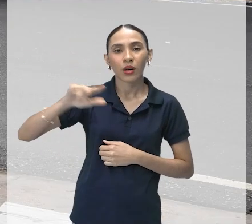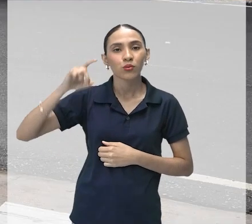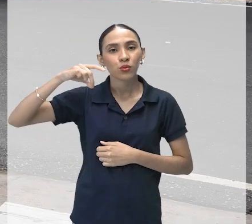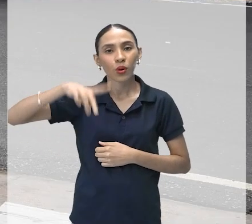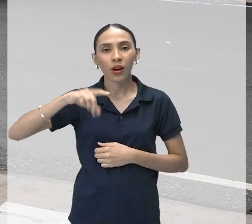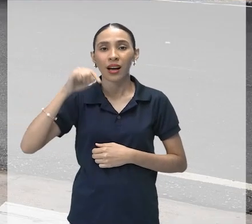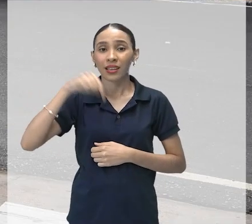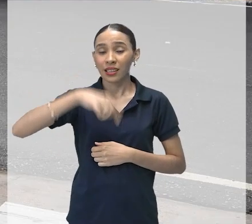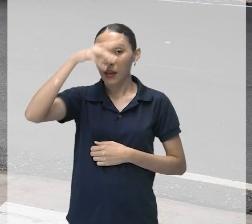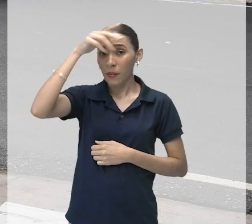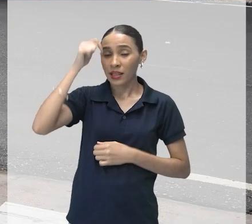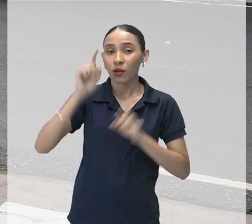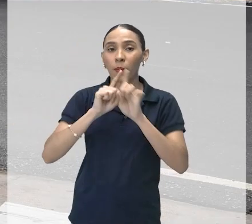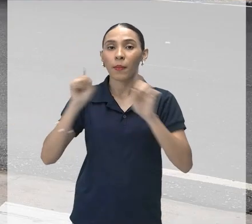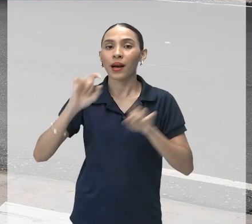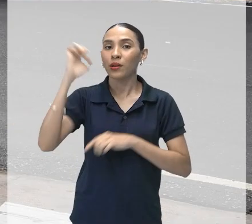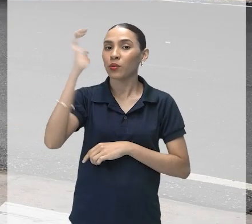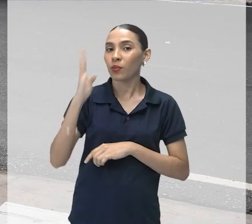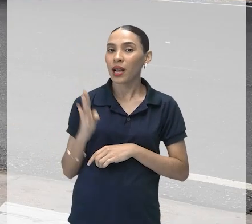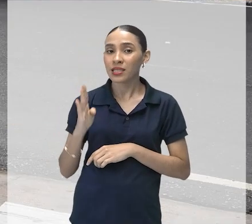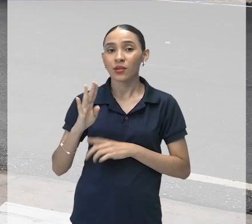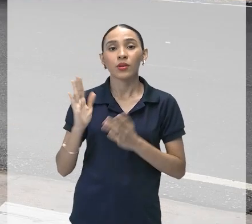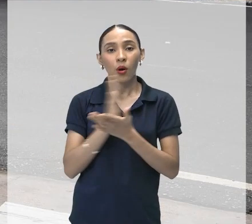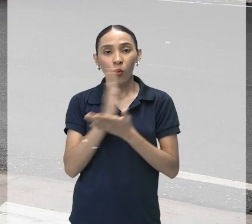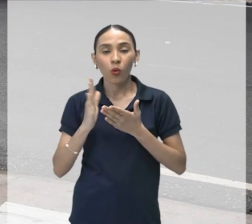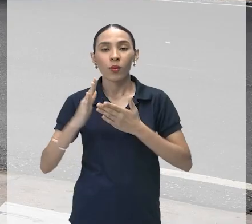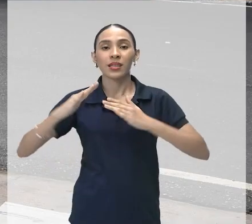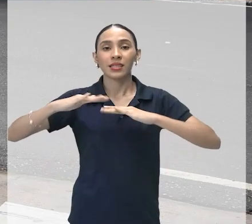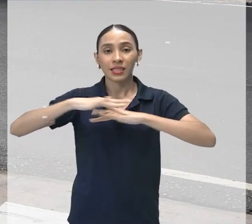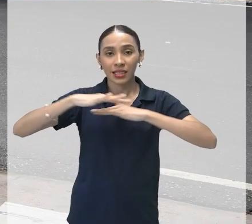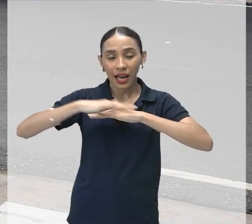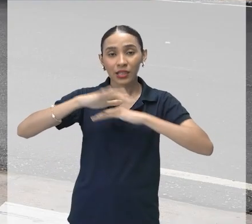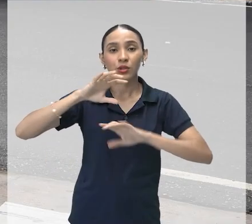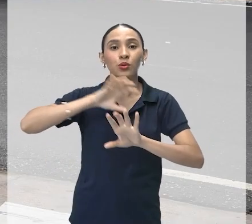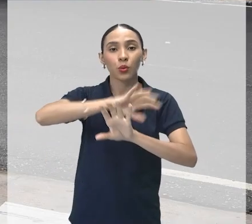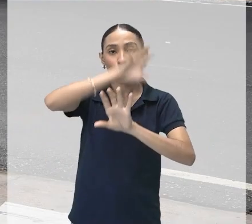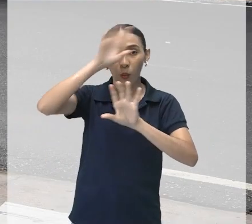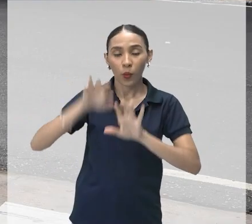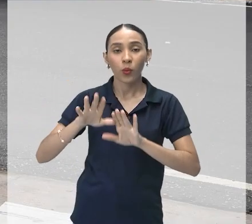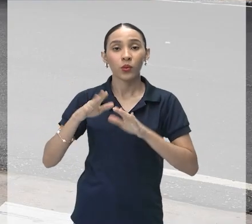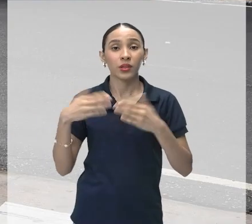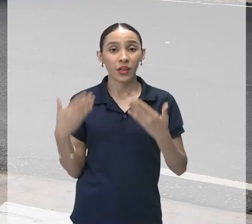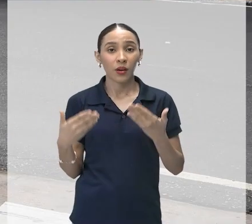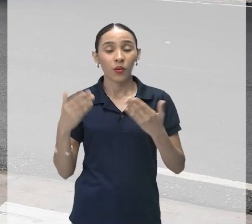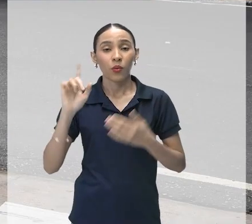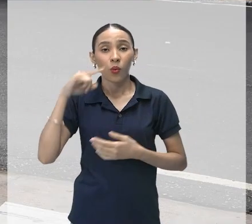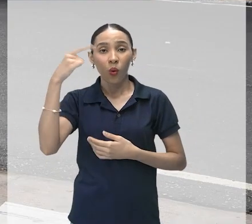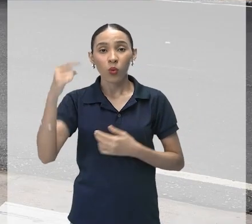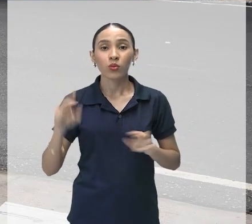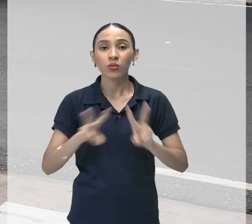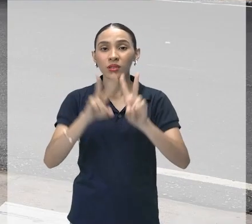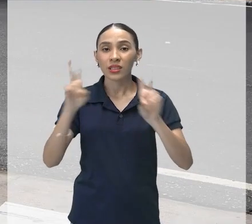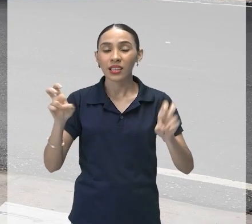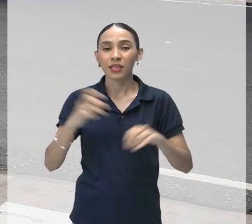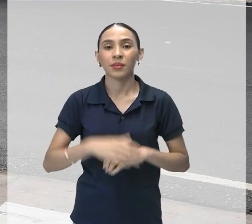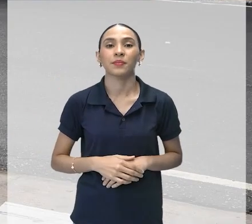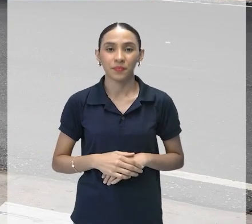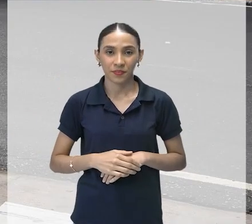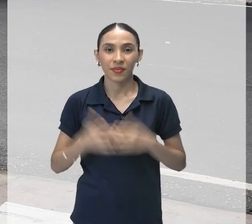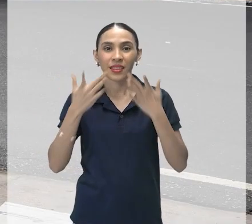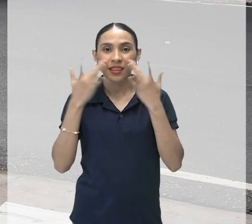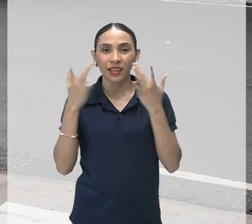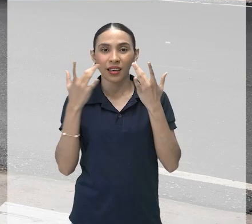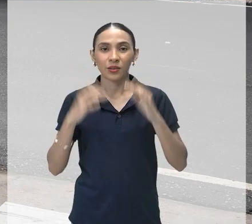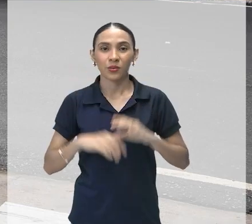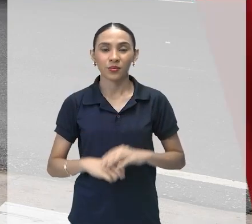aqui em Manaus, mas no Brasil e em algumas cidades do mundo. Então, agora vamos falar sobre outro assunto, vamos falar sobre